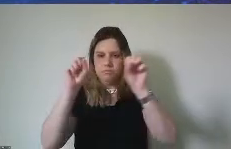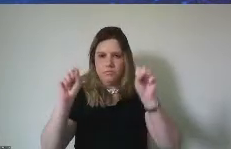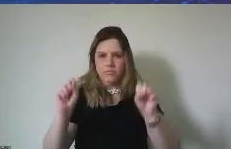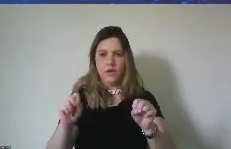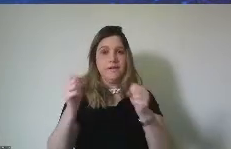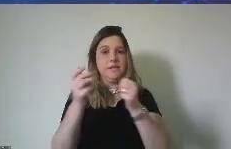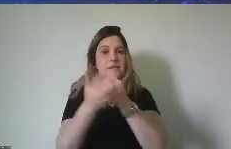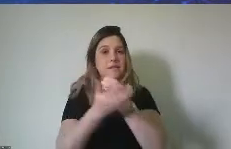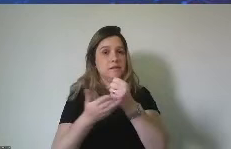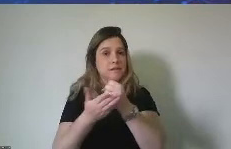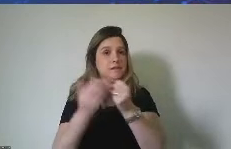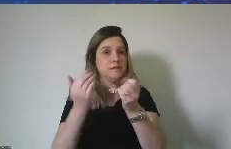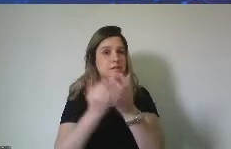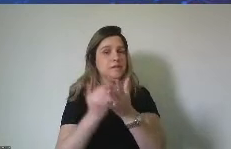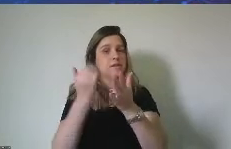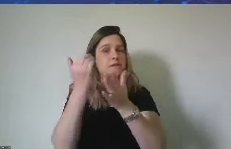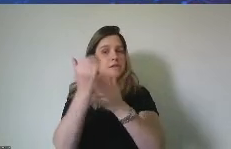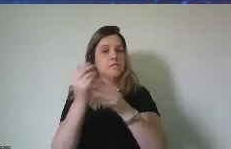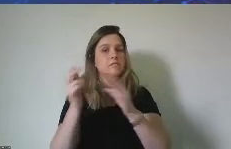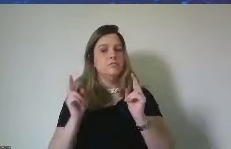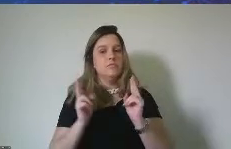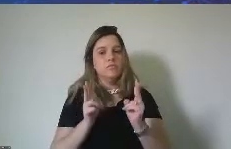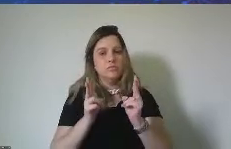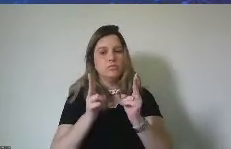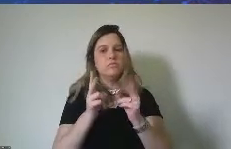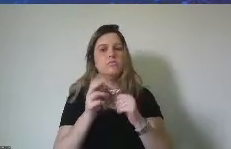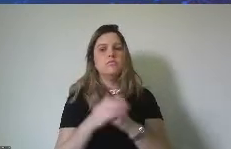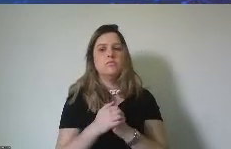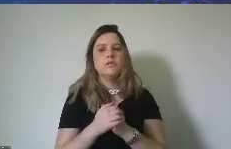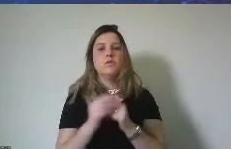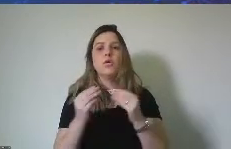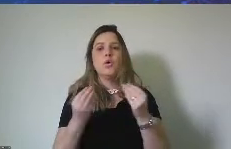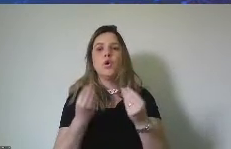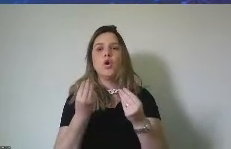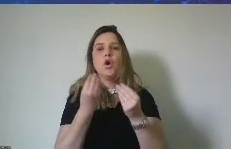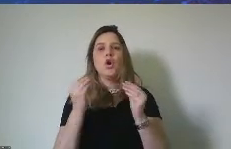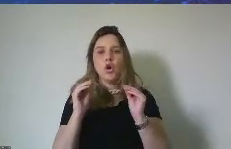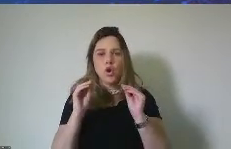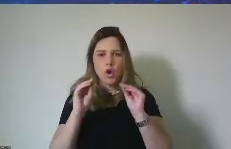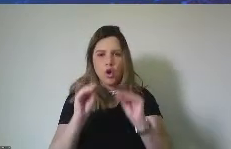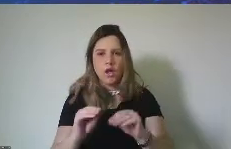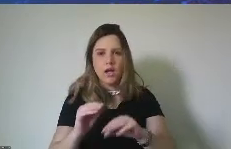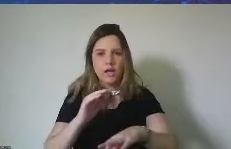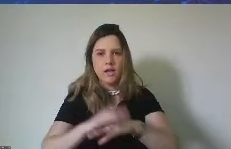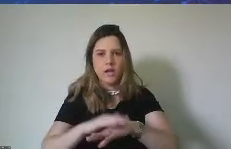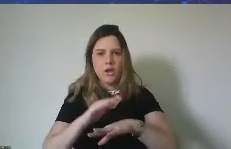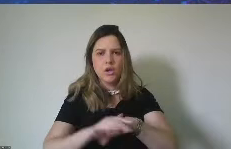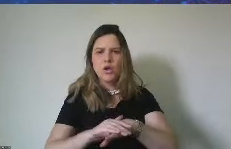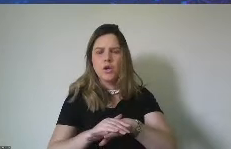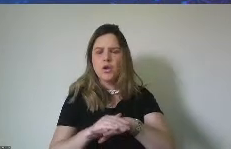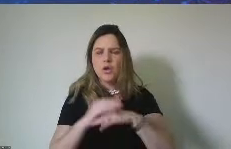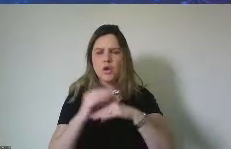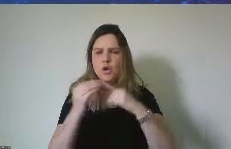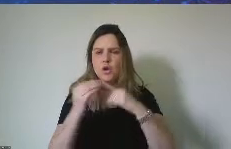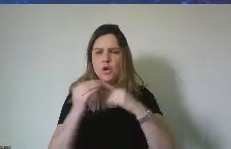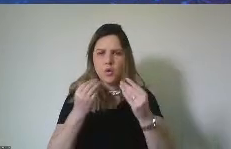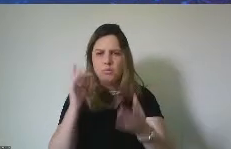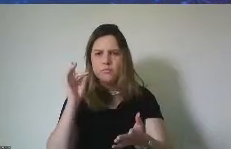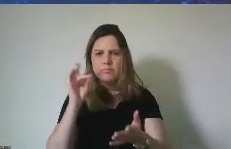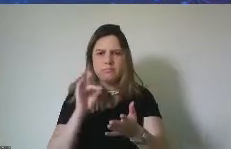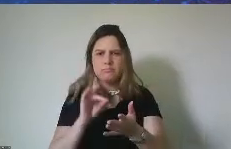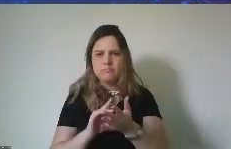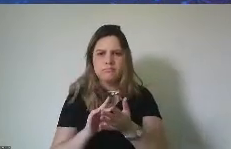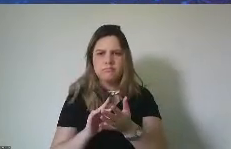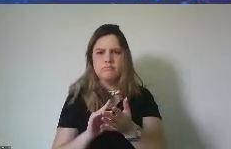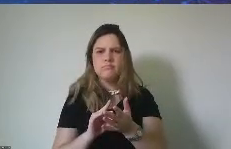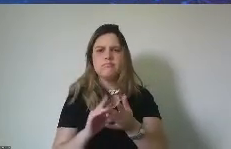necessidade de cooperação e coplanejamento entre os